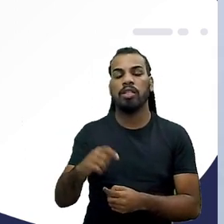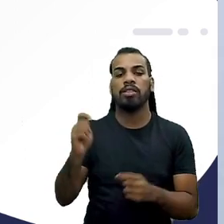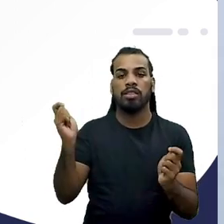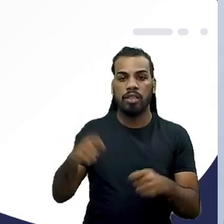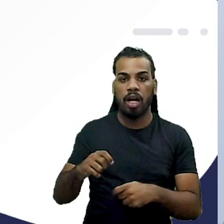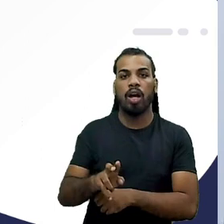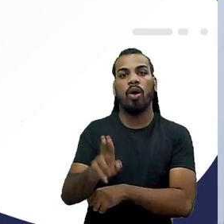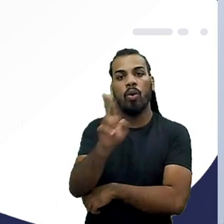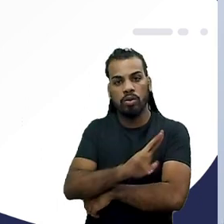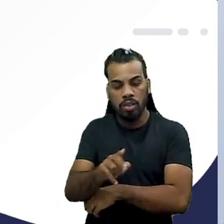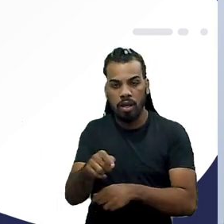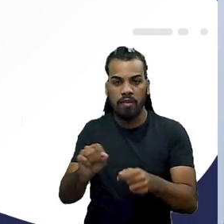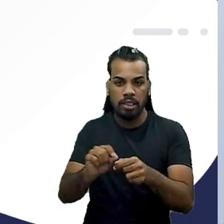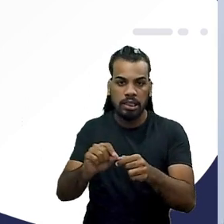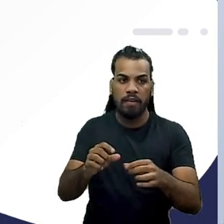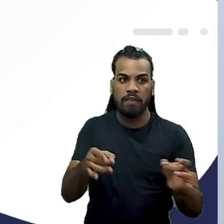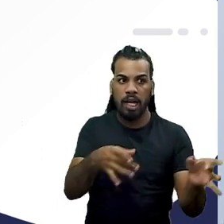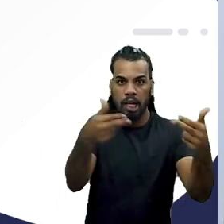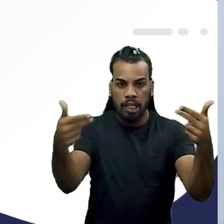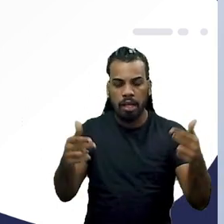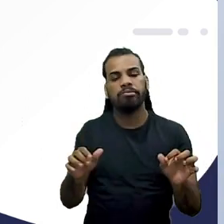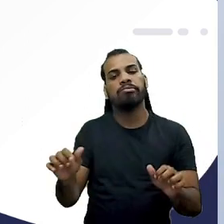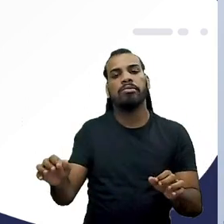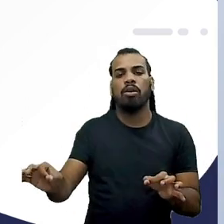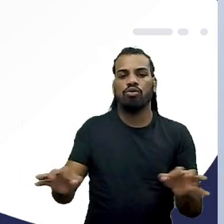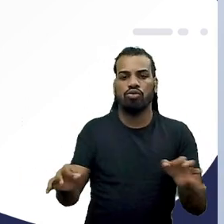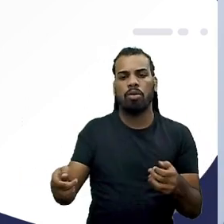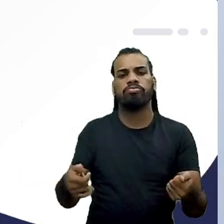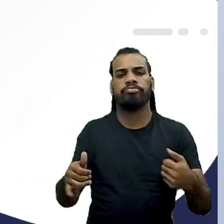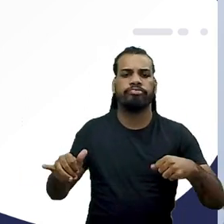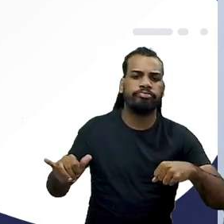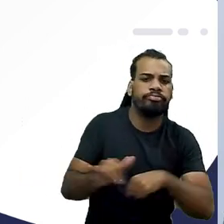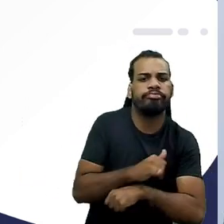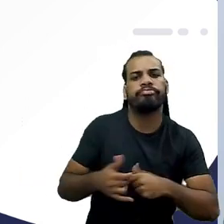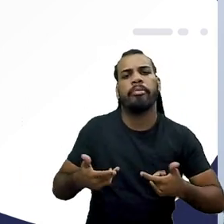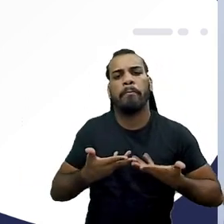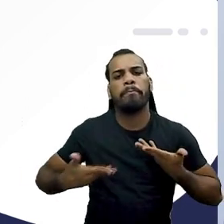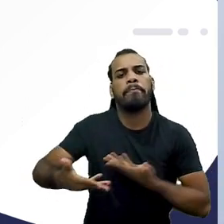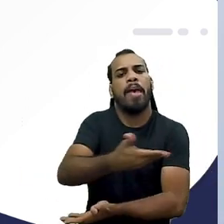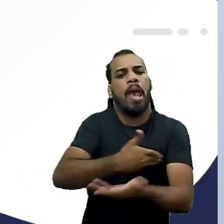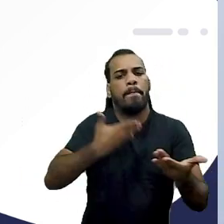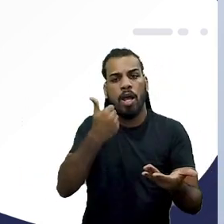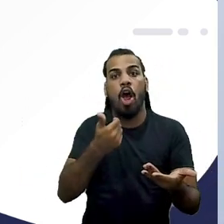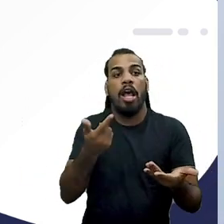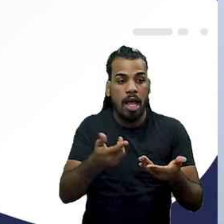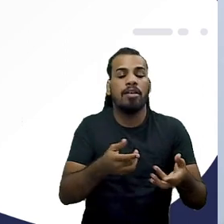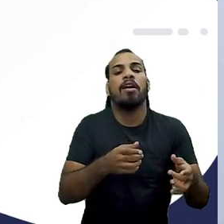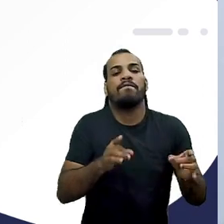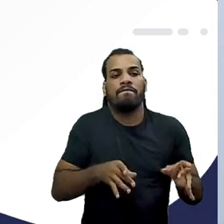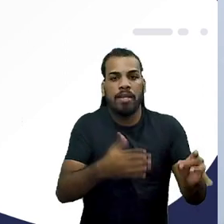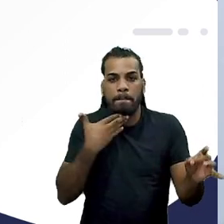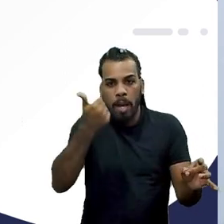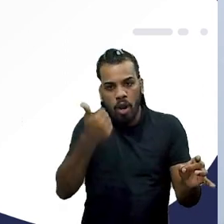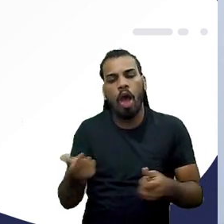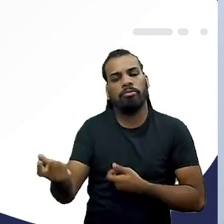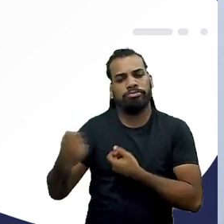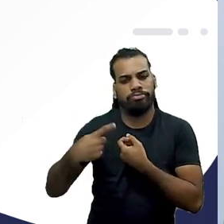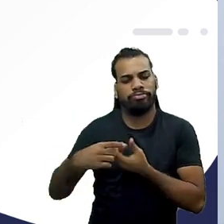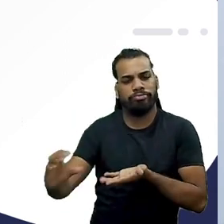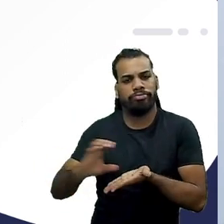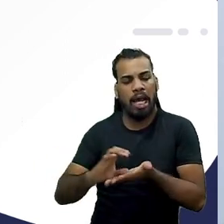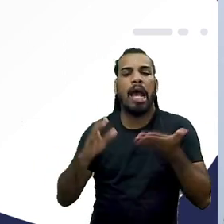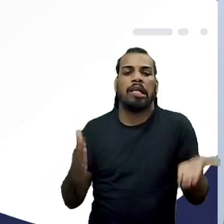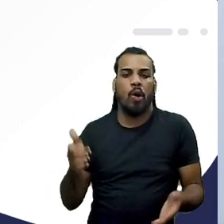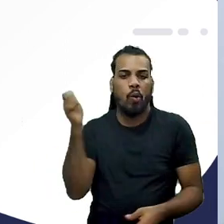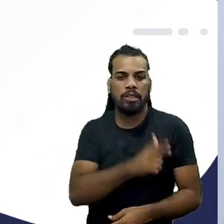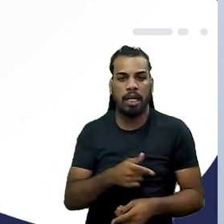para dinamizar as vendas. E dinamizando as vendas, os recursos entram. Aí já cria as condições de equilíbrio